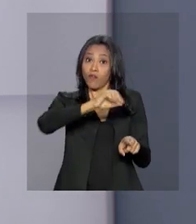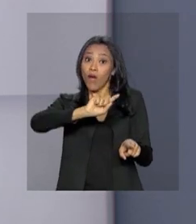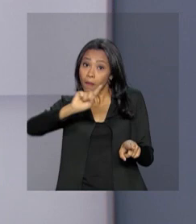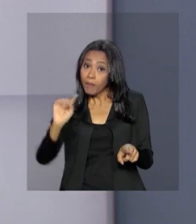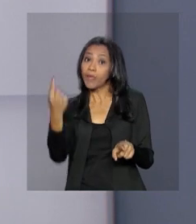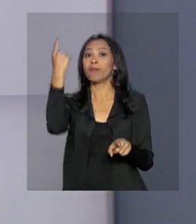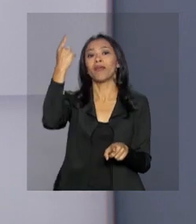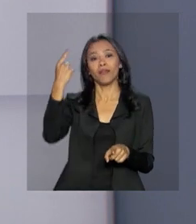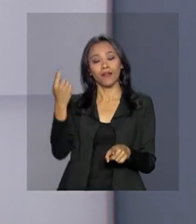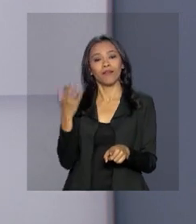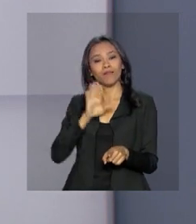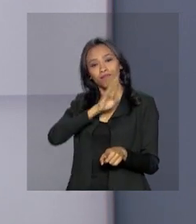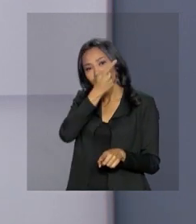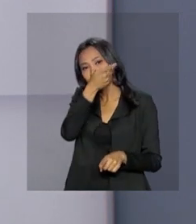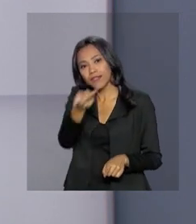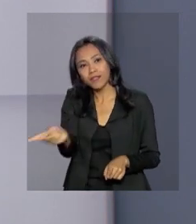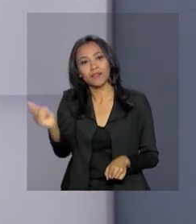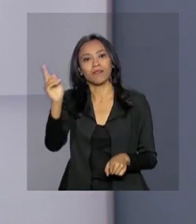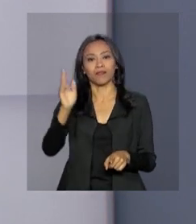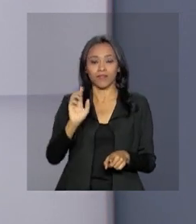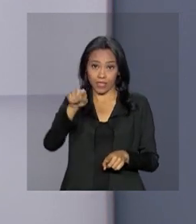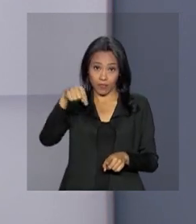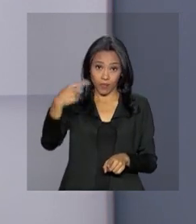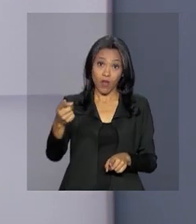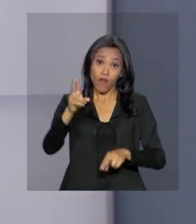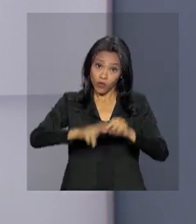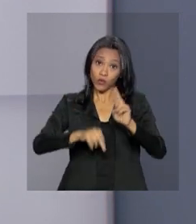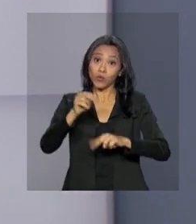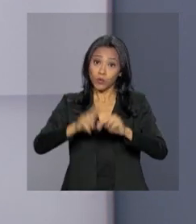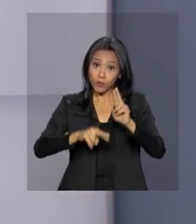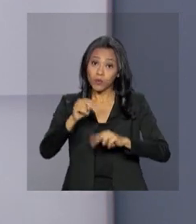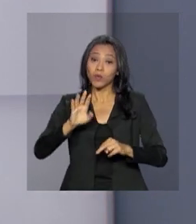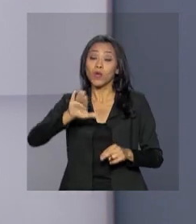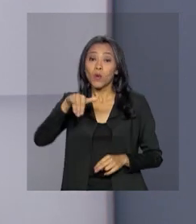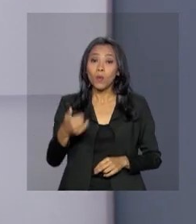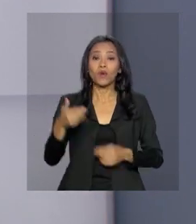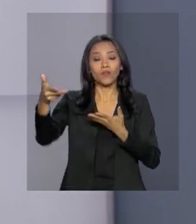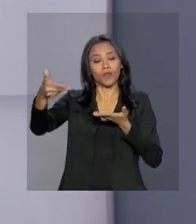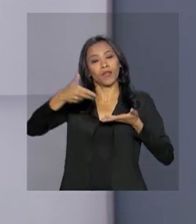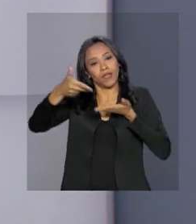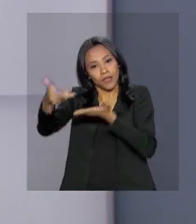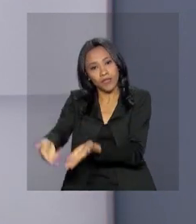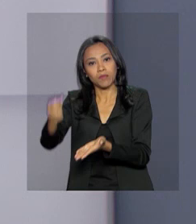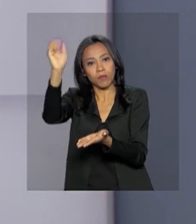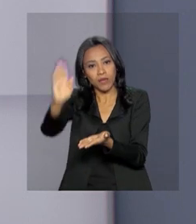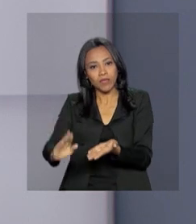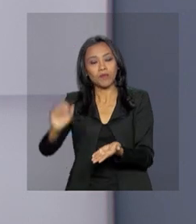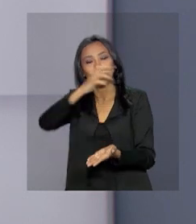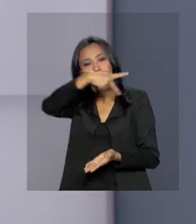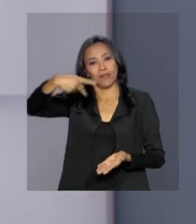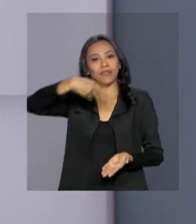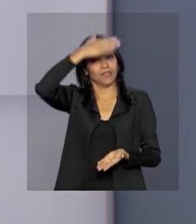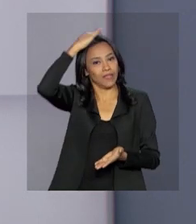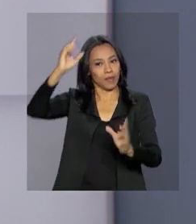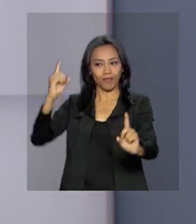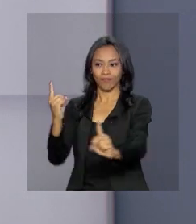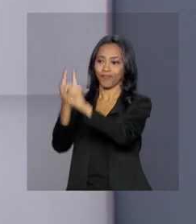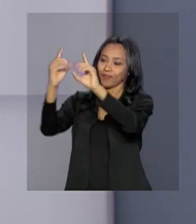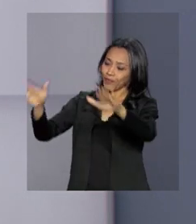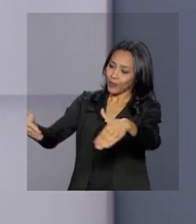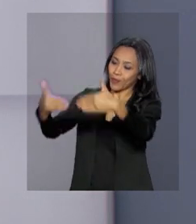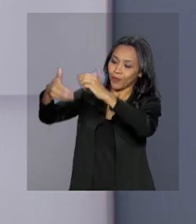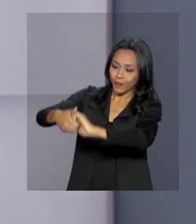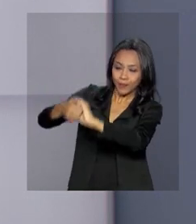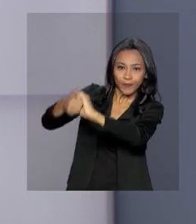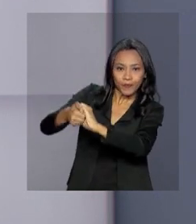Benítez após ser eleito presidente do Paraguai. Foi em junho, quando ele foi recebido em Brasília pelo presidente Michel Temer e convidou o chefe de